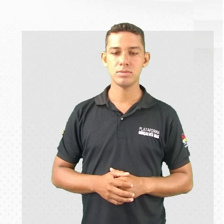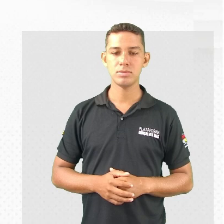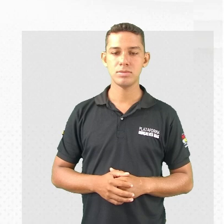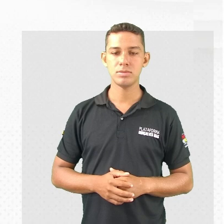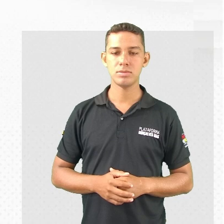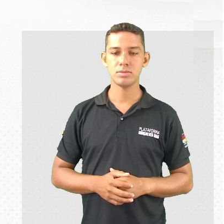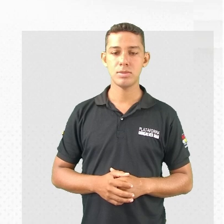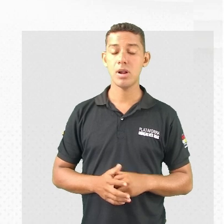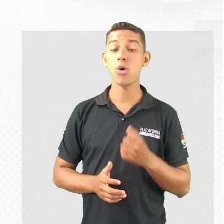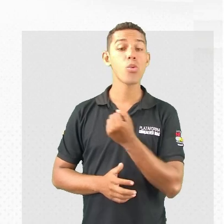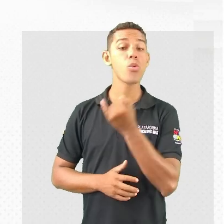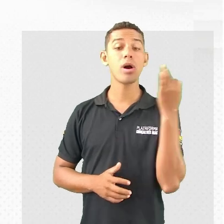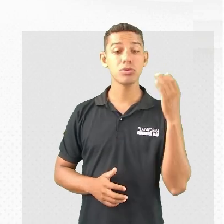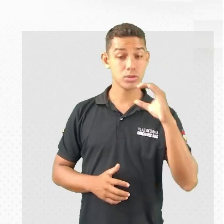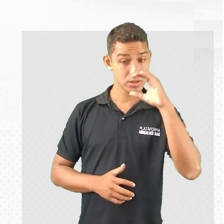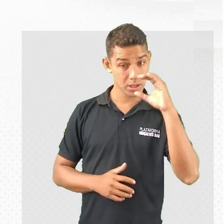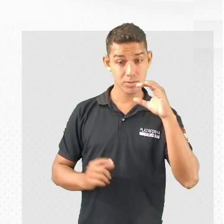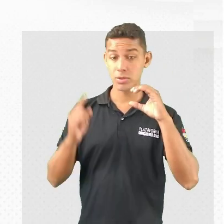essa largura